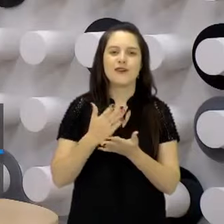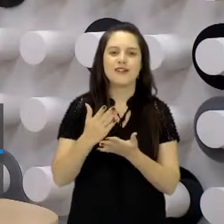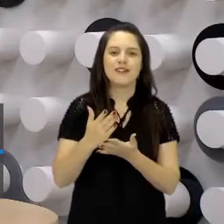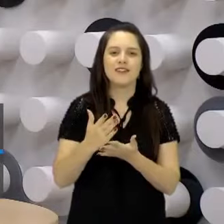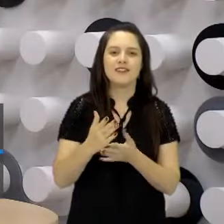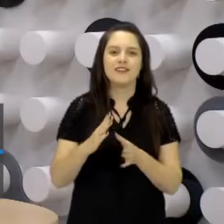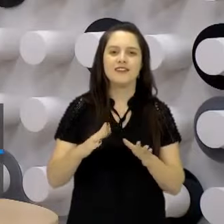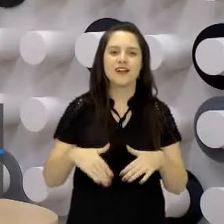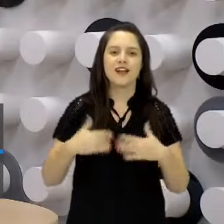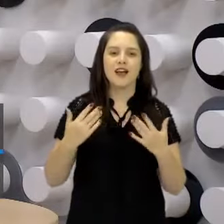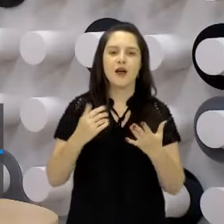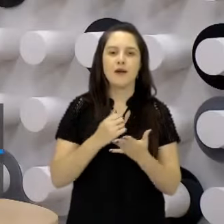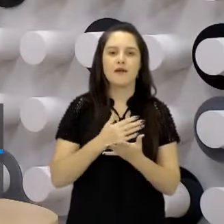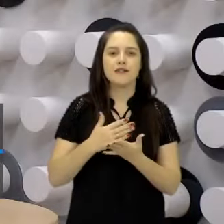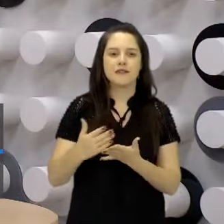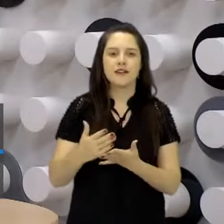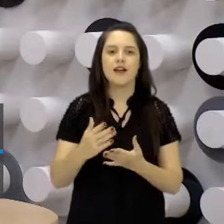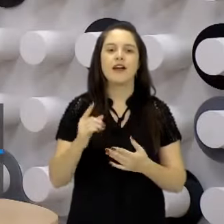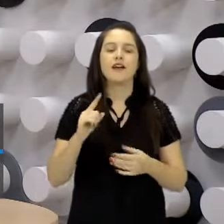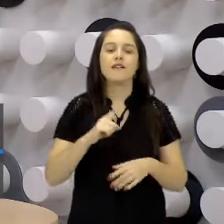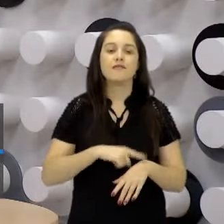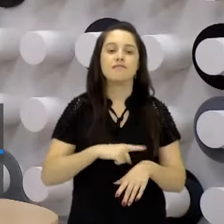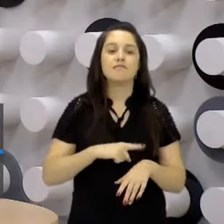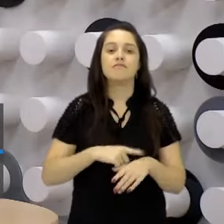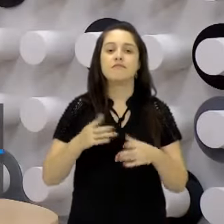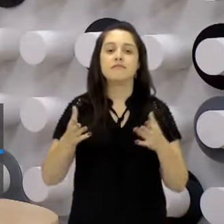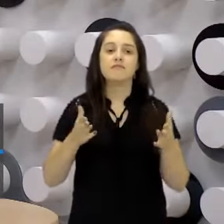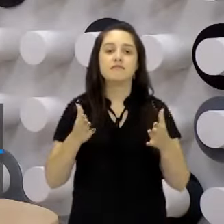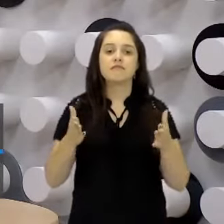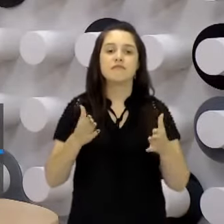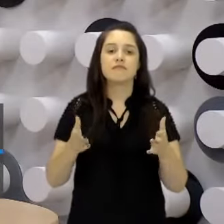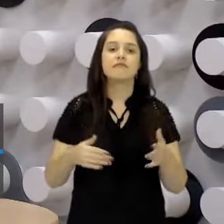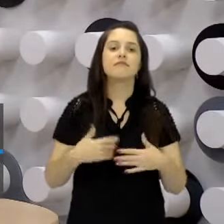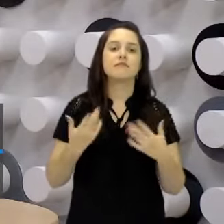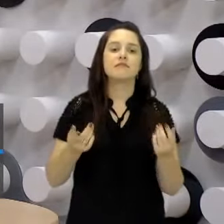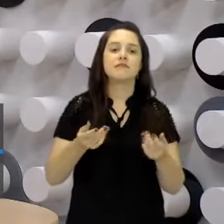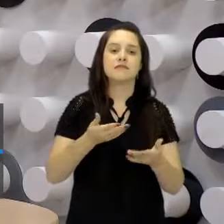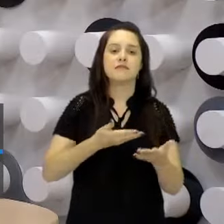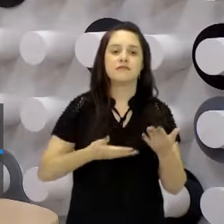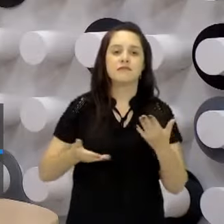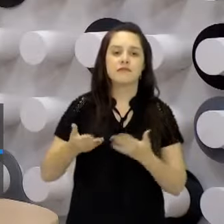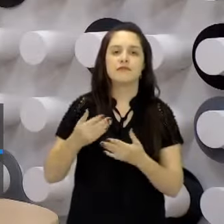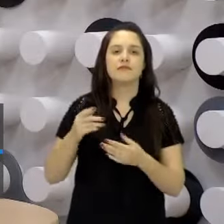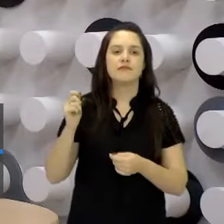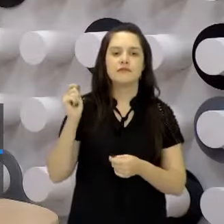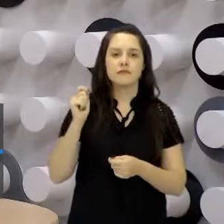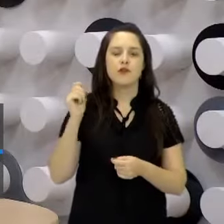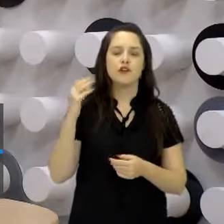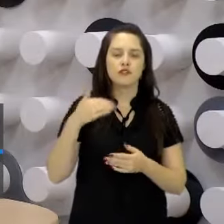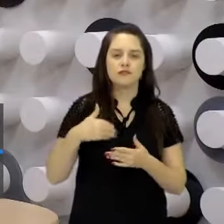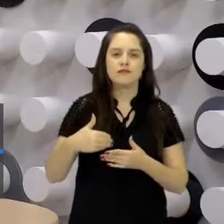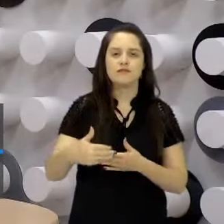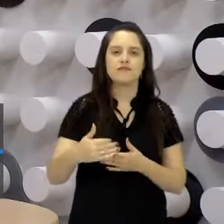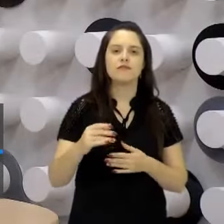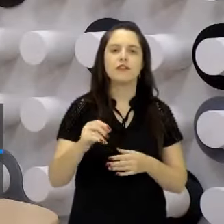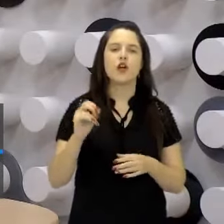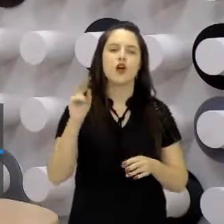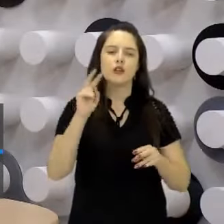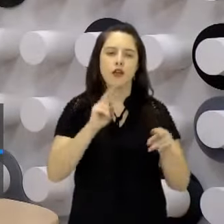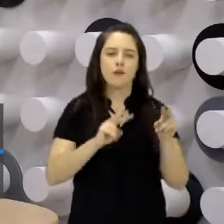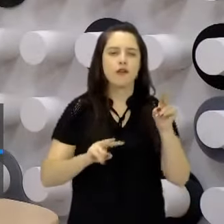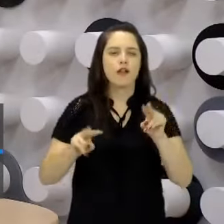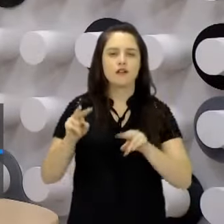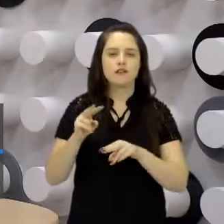semana de abril, a nossa avaliação das competências socioemocionais. Então, você já pode entrar na sede e dar uma olhadinha lá e